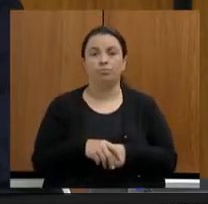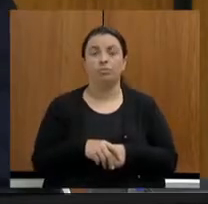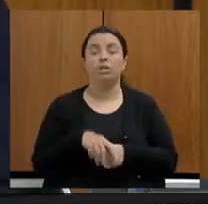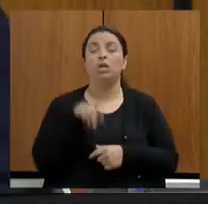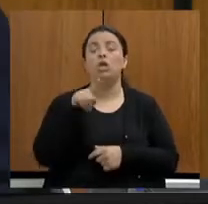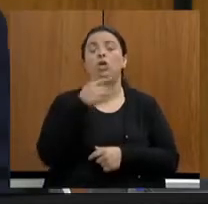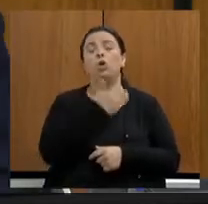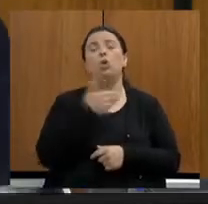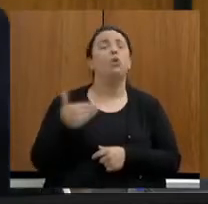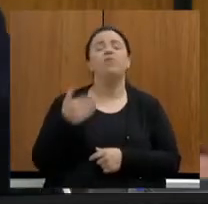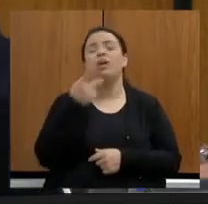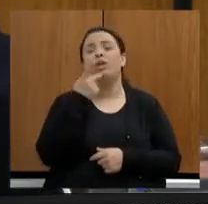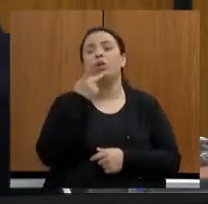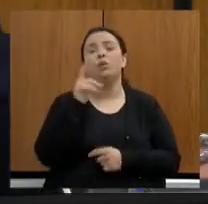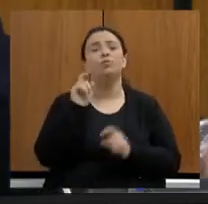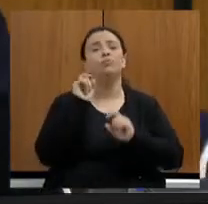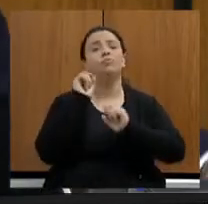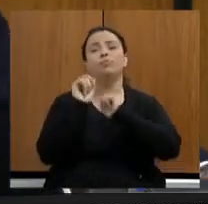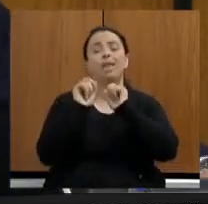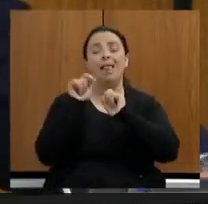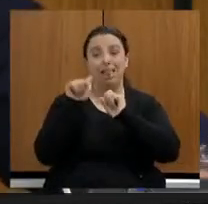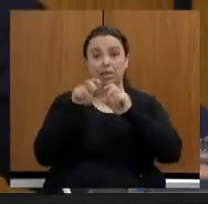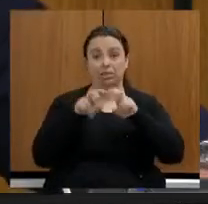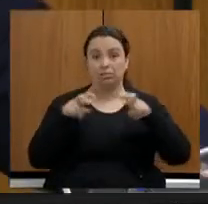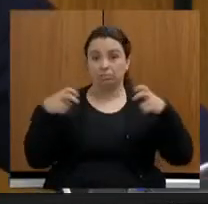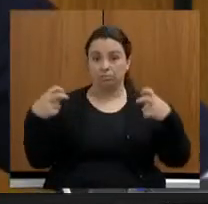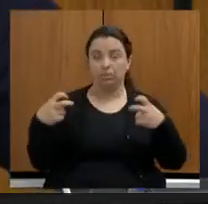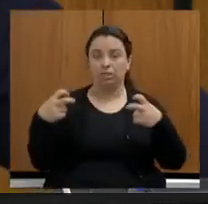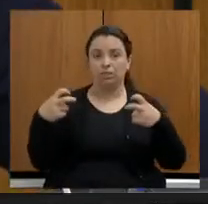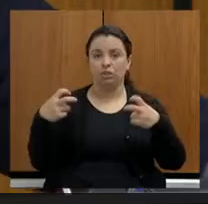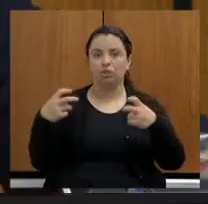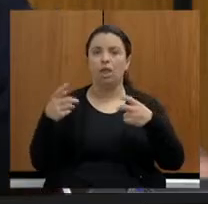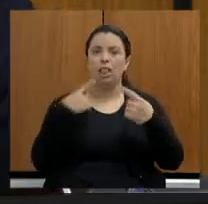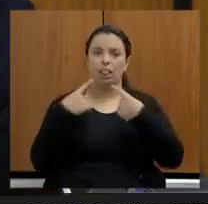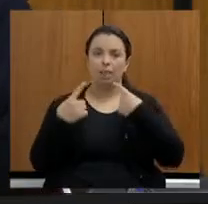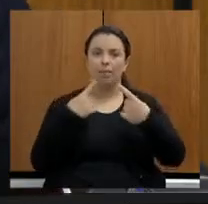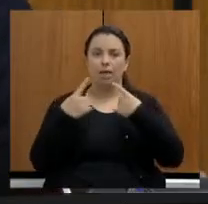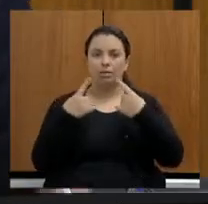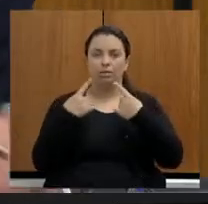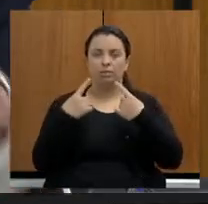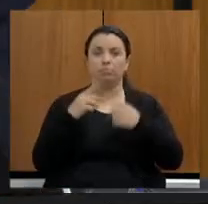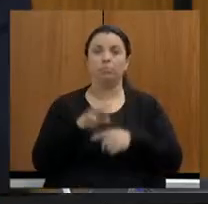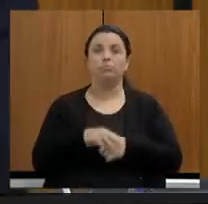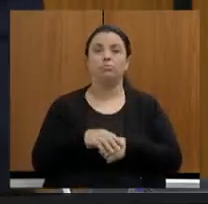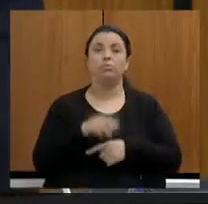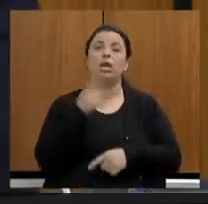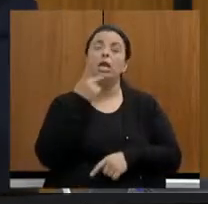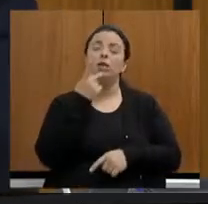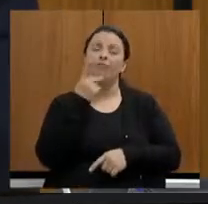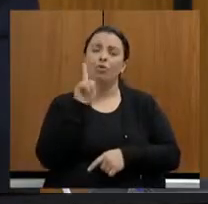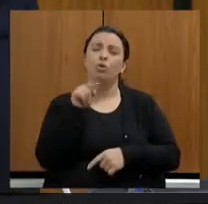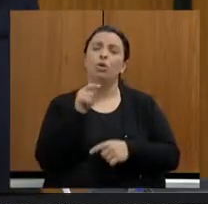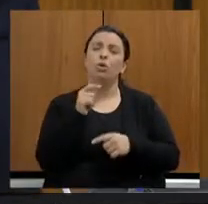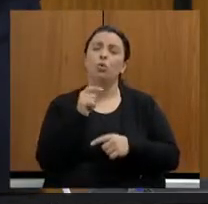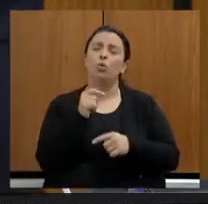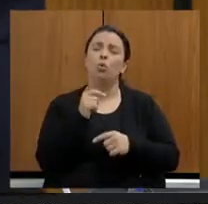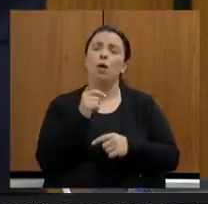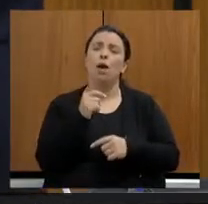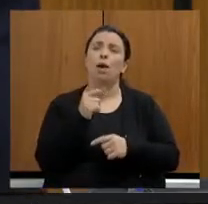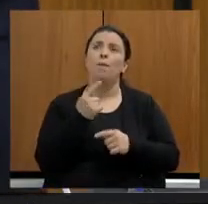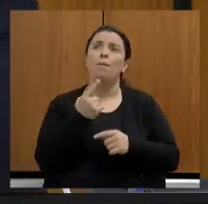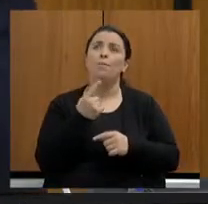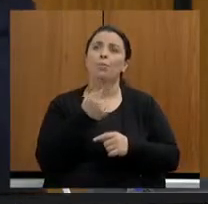governador disse o seguinte nessa mesa de debates que no primeiro ano de governo dele houve uma sobra